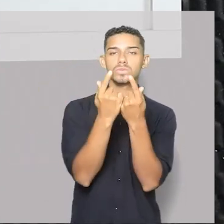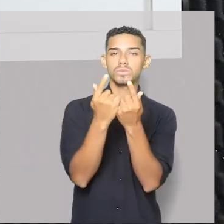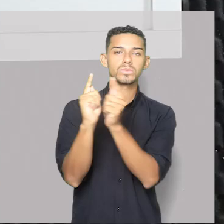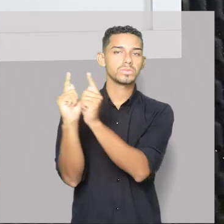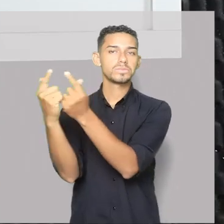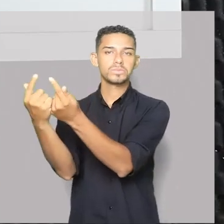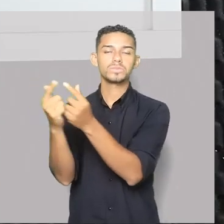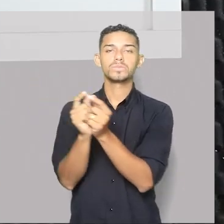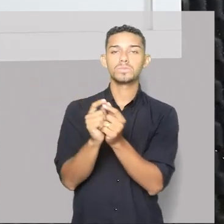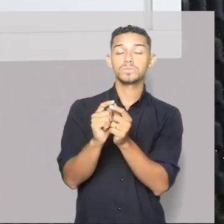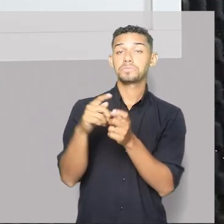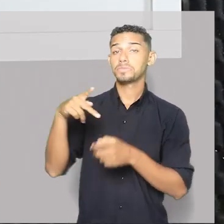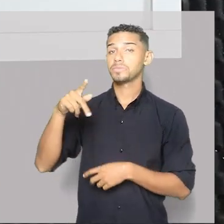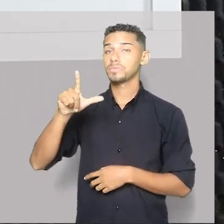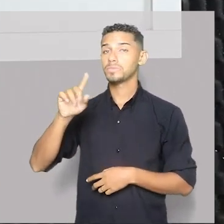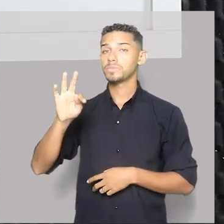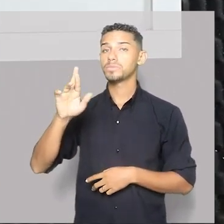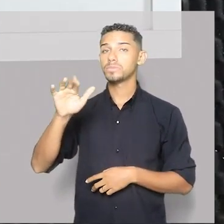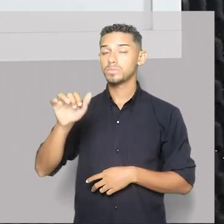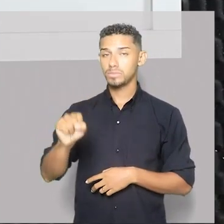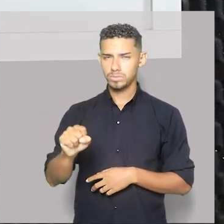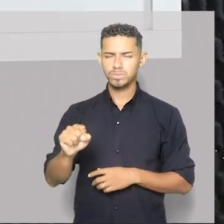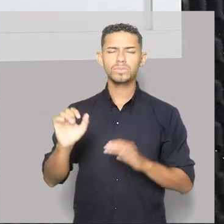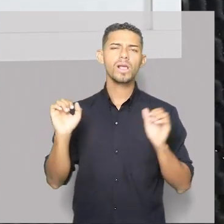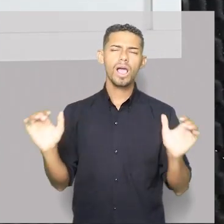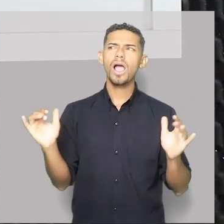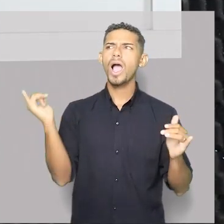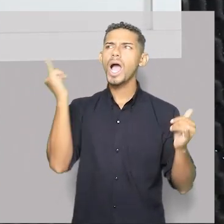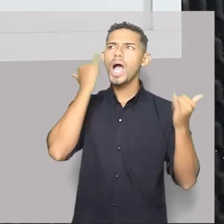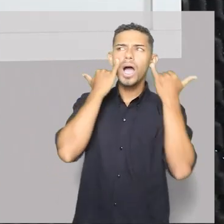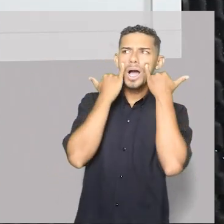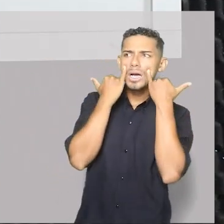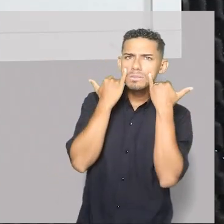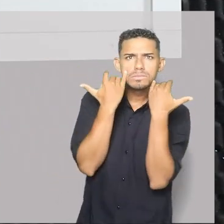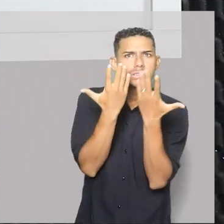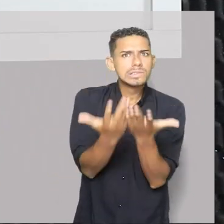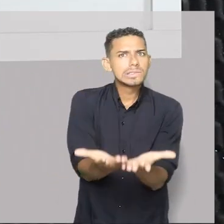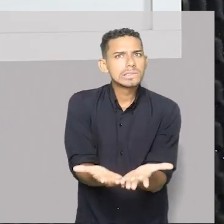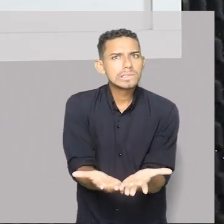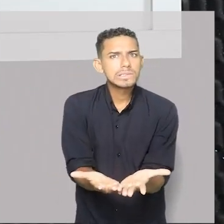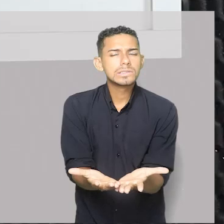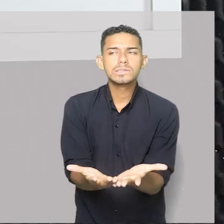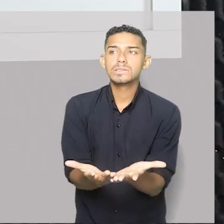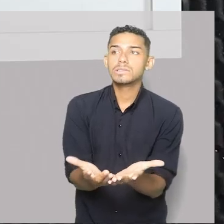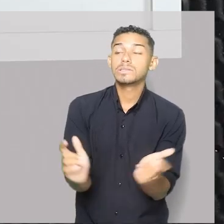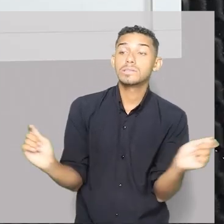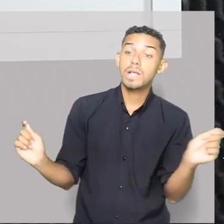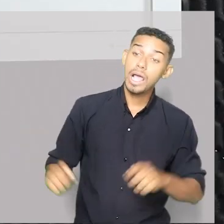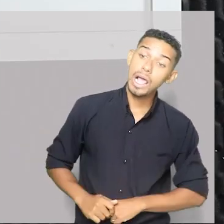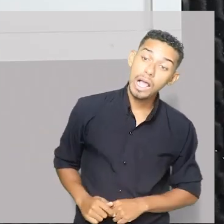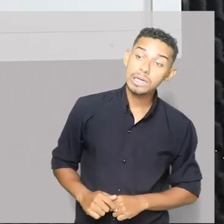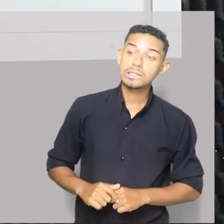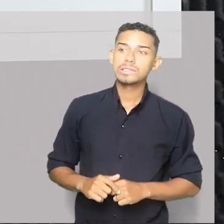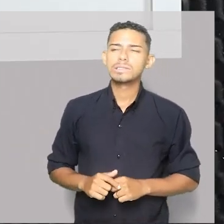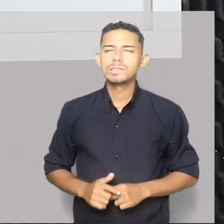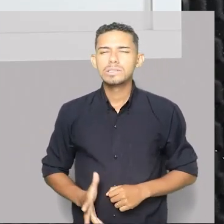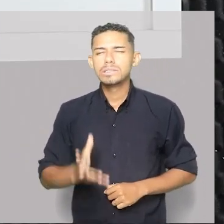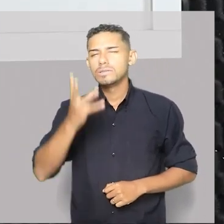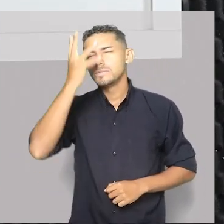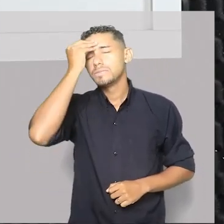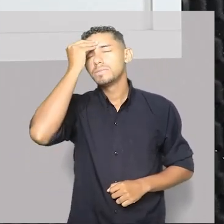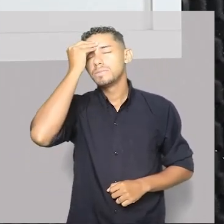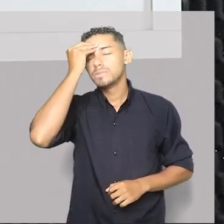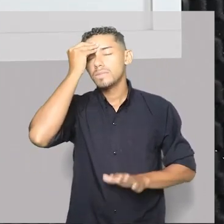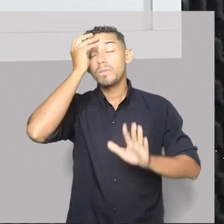de plantas, tá certo? Eu sei, né, que é muita informação, é muita interpretação, né, pra gente, mas de